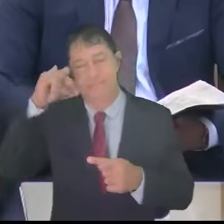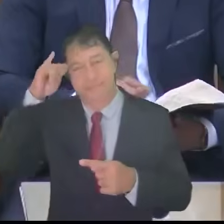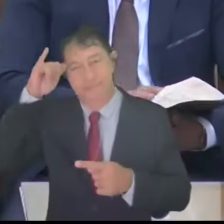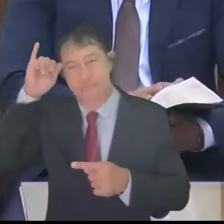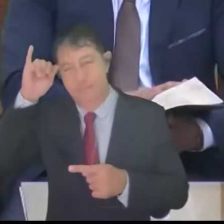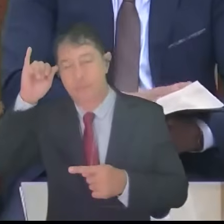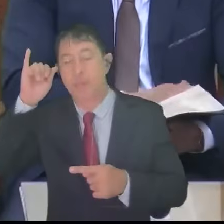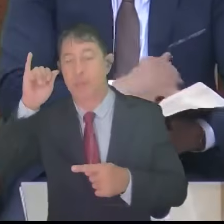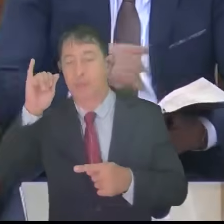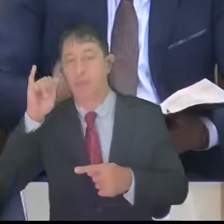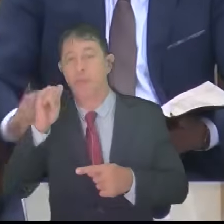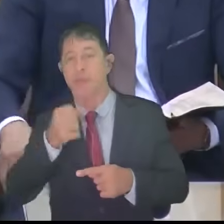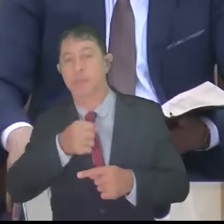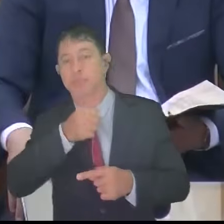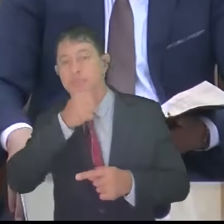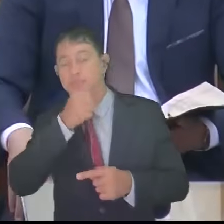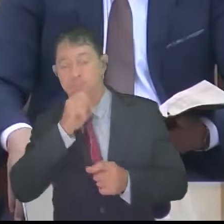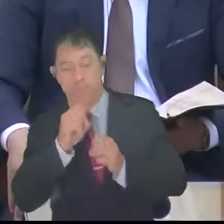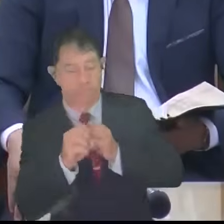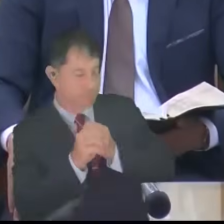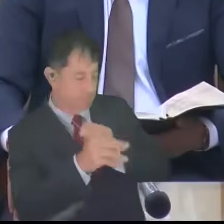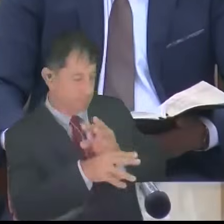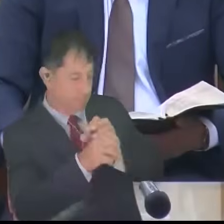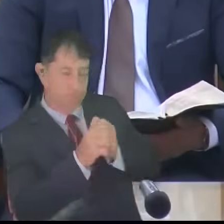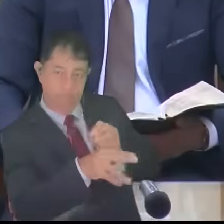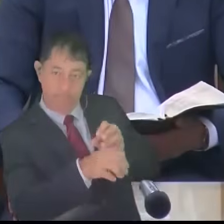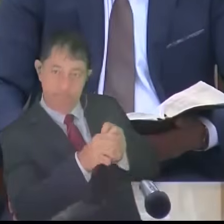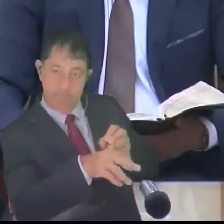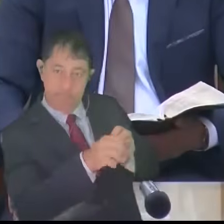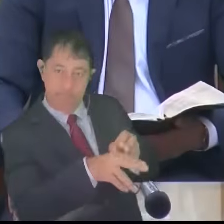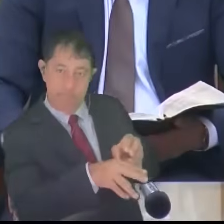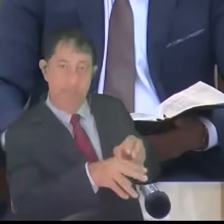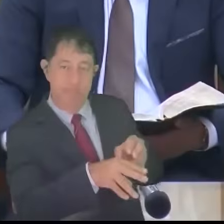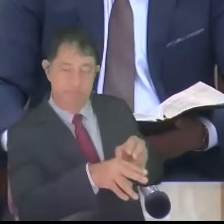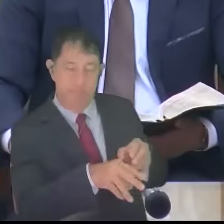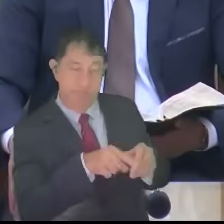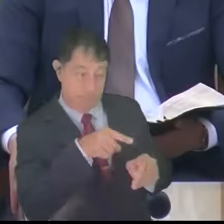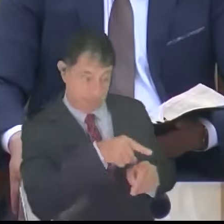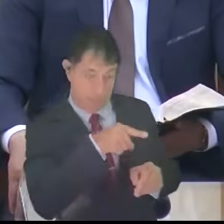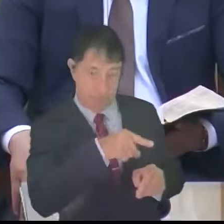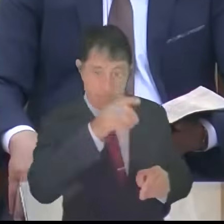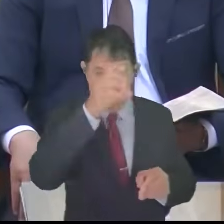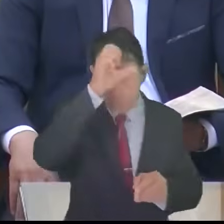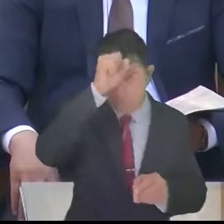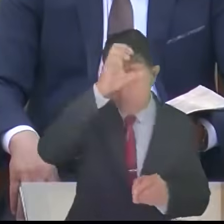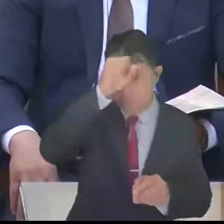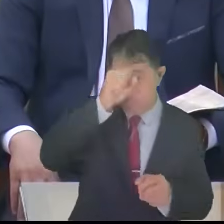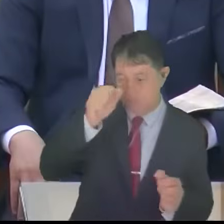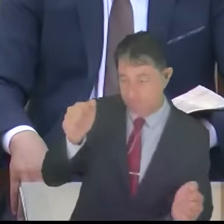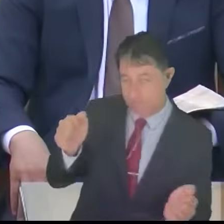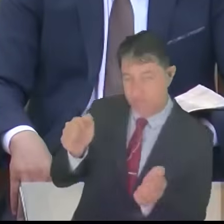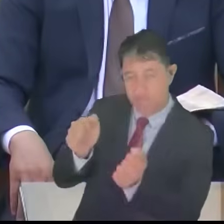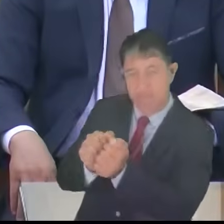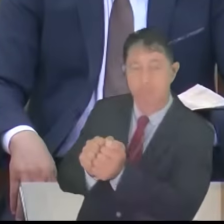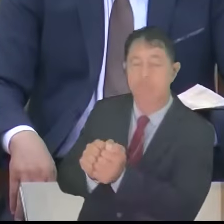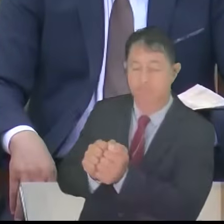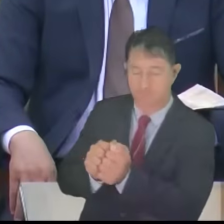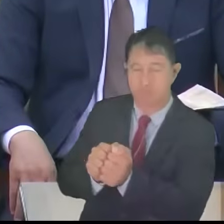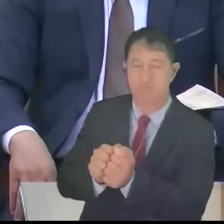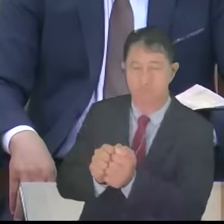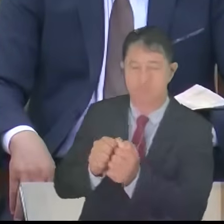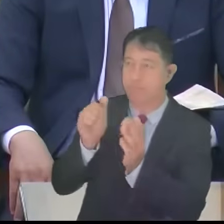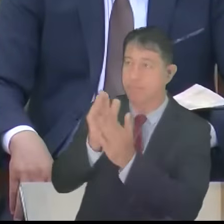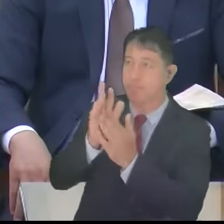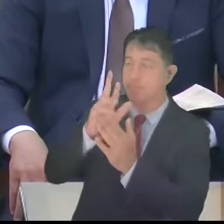velho com um boi novo, e o boi novo ele vai aprendendo com o boi velho. Louvado seja o nome